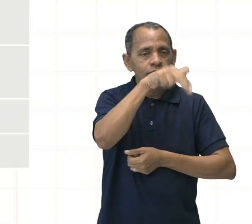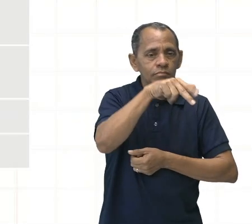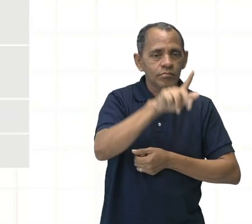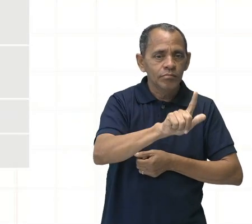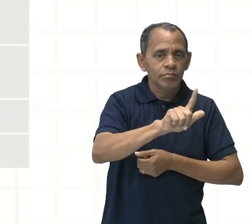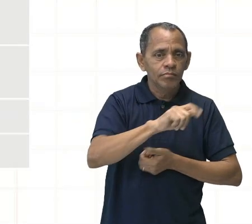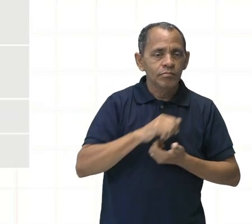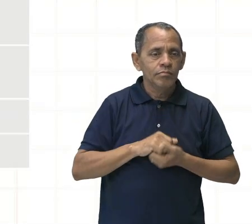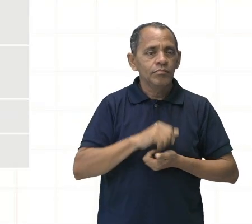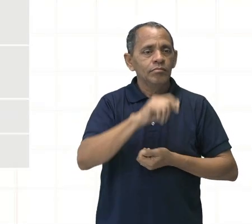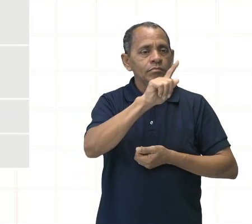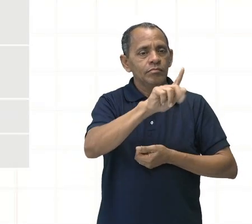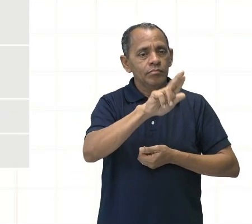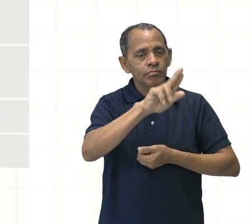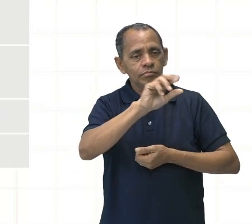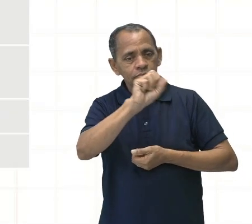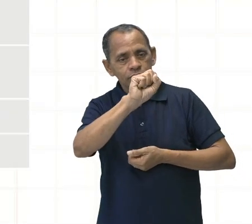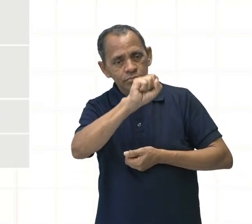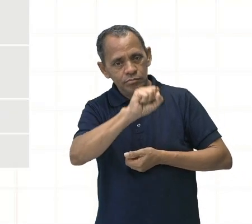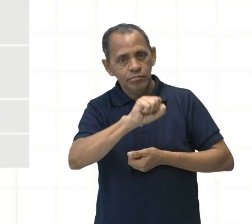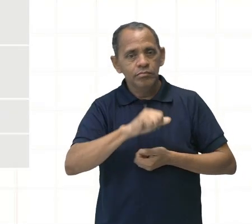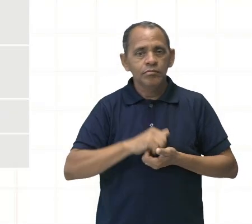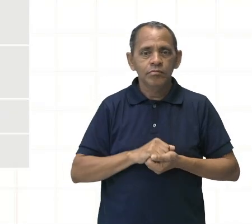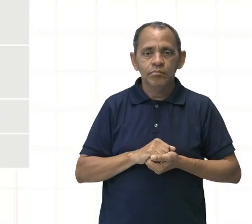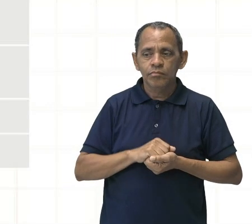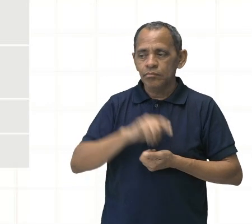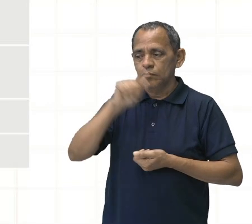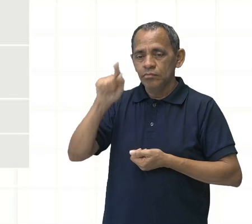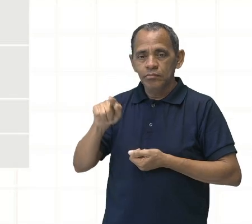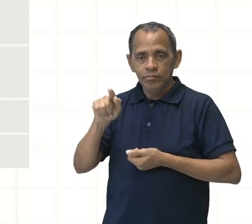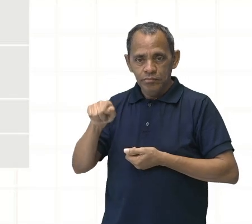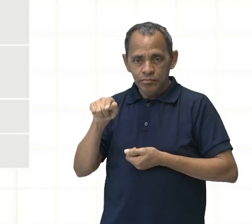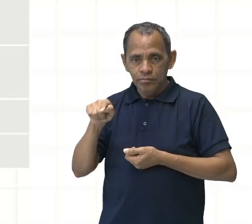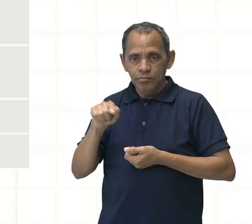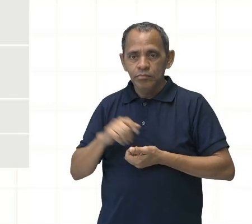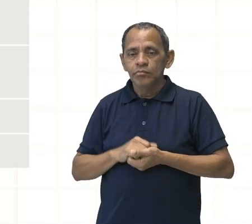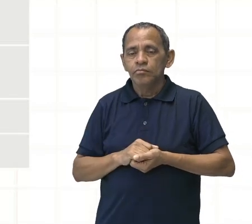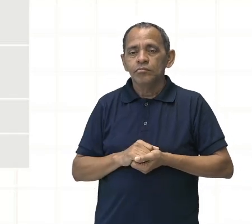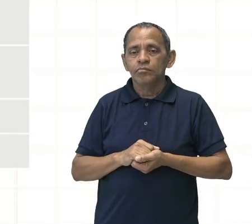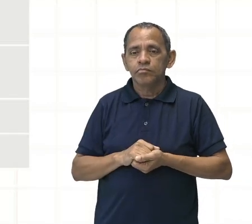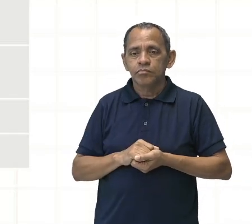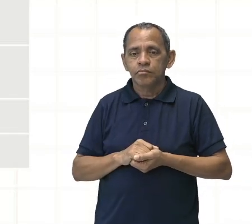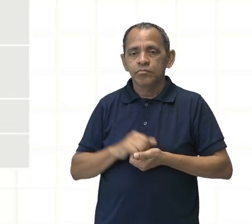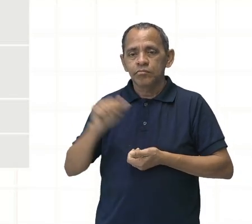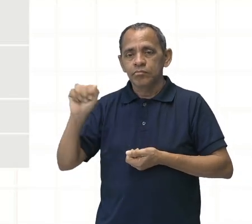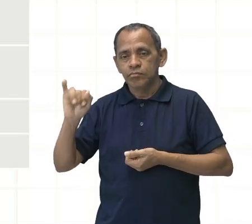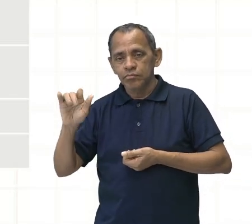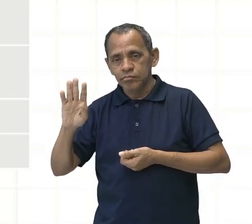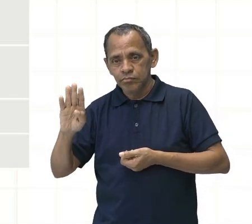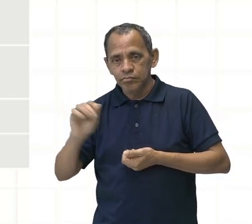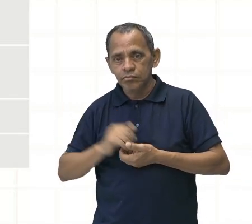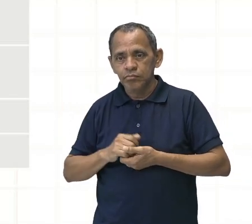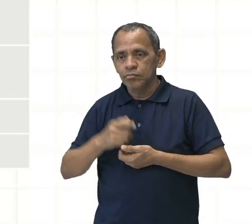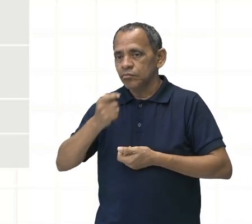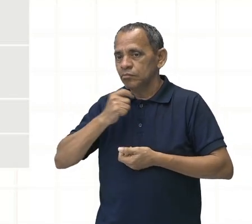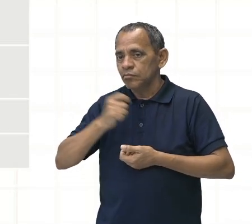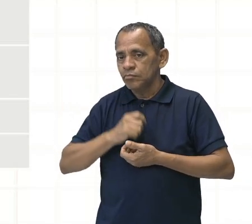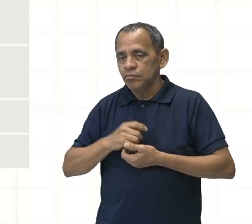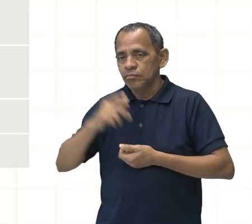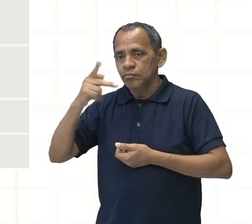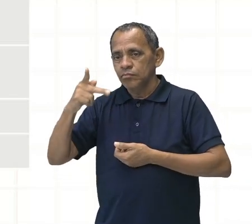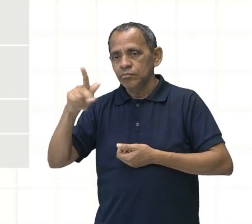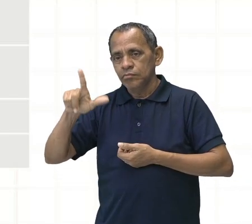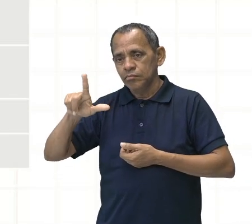ANL era o Luiz Carlos Prestes, e o principal líder da AIB era o jornalista